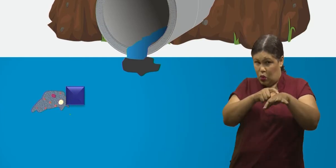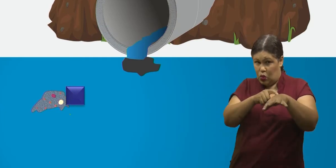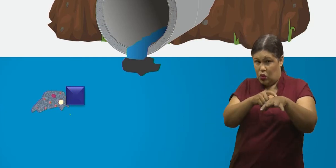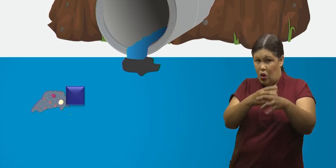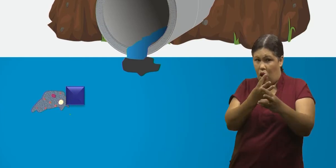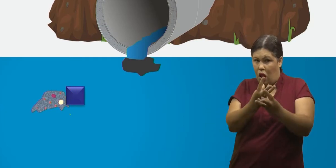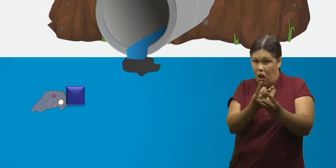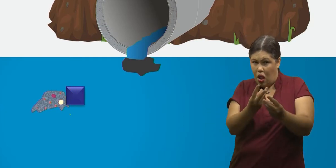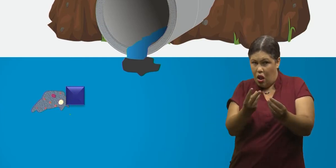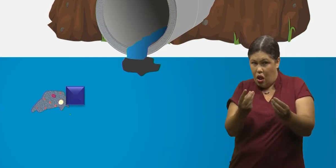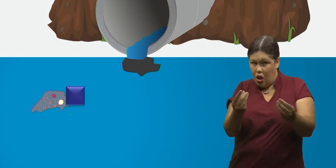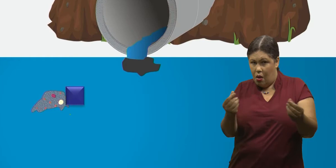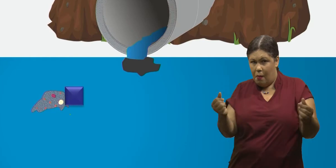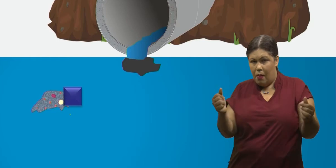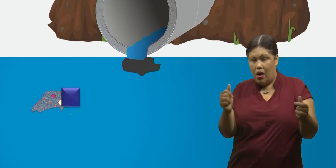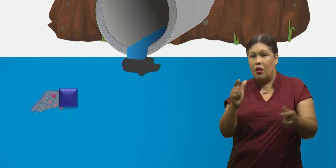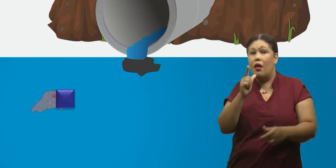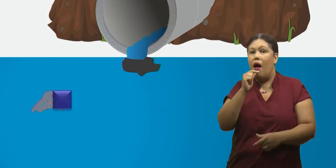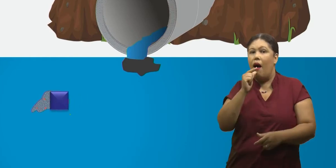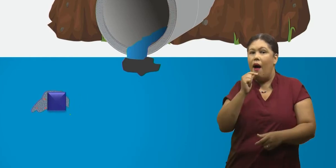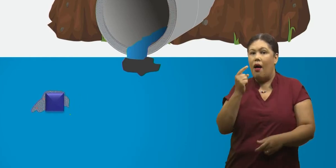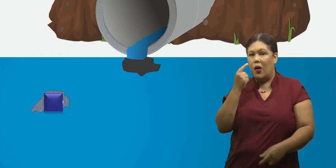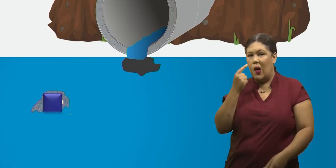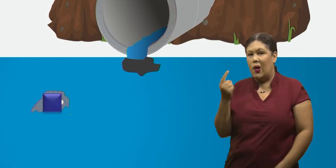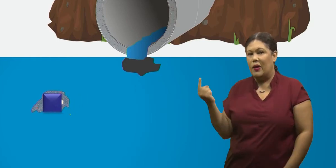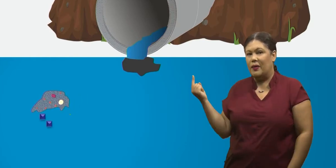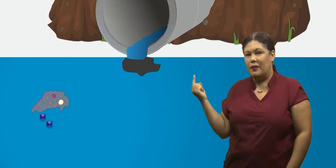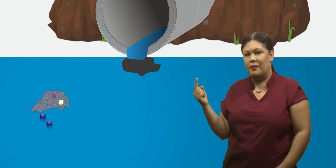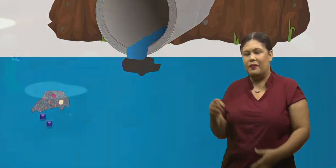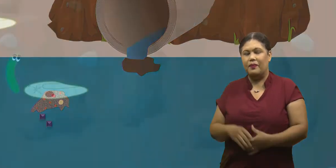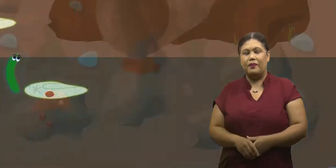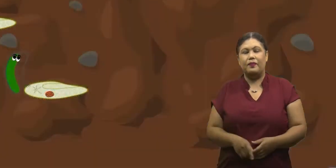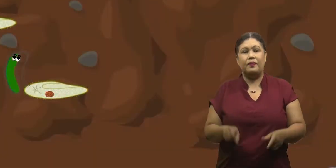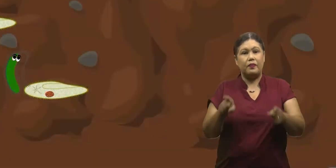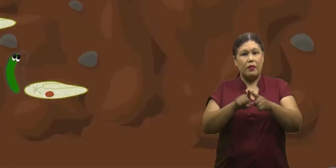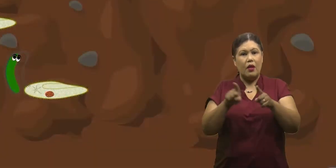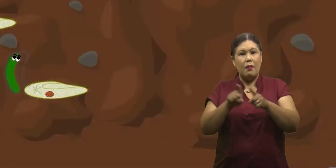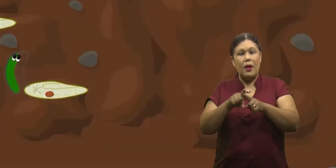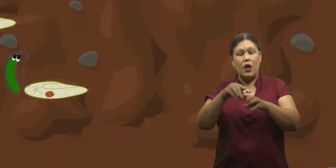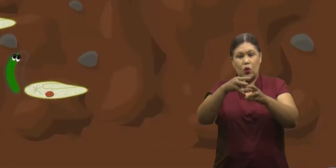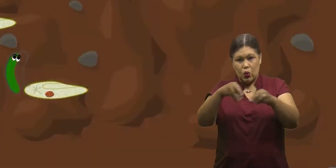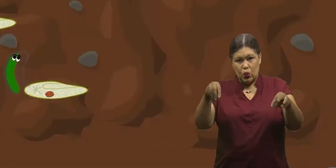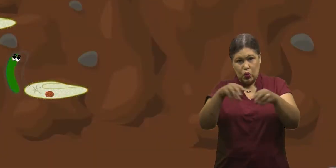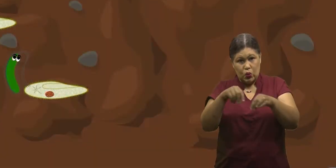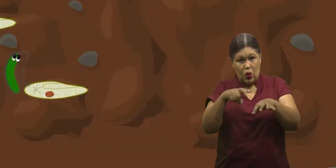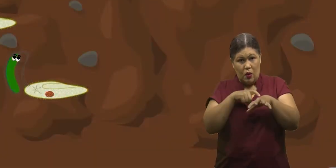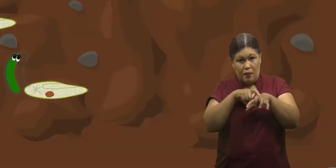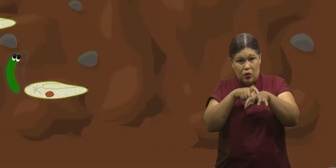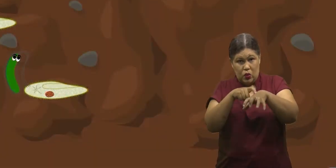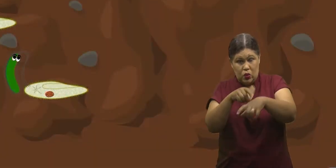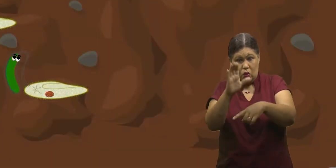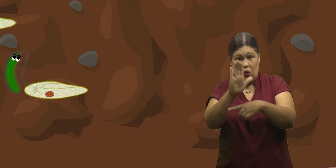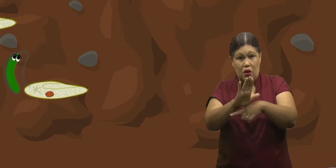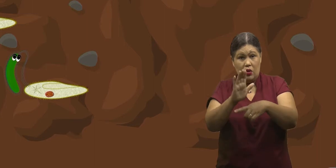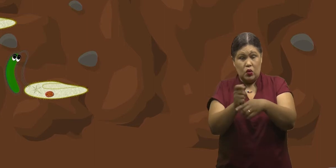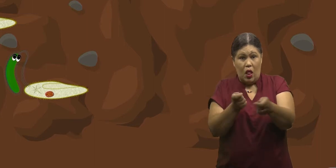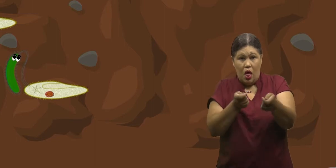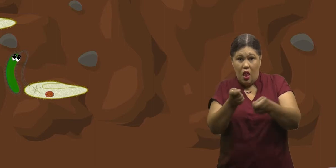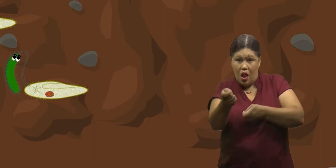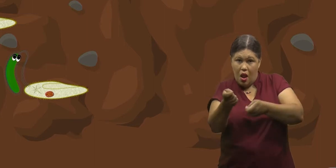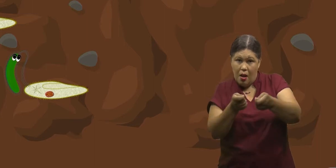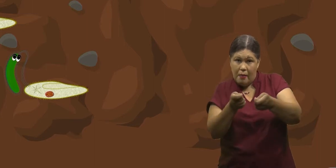protozoários degradando a matéria orgânica em azul. No solo, os protozoários auxiliam